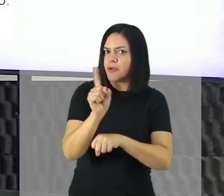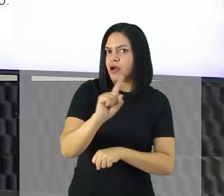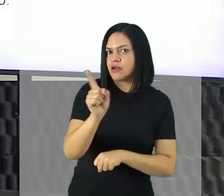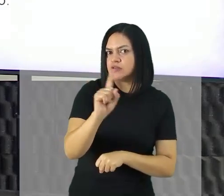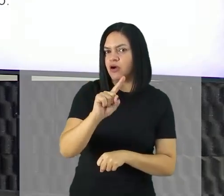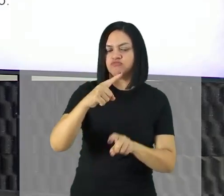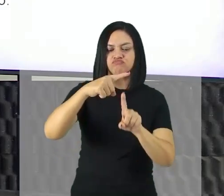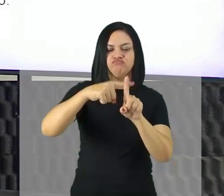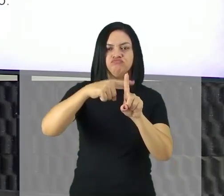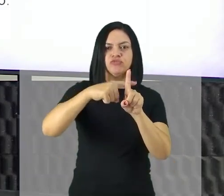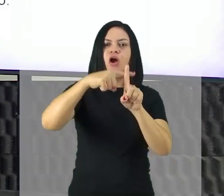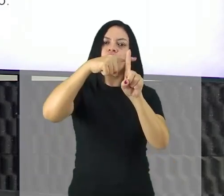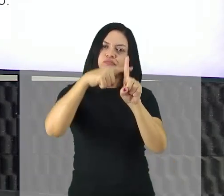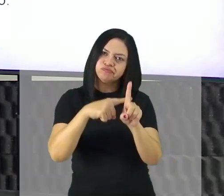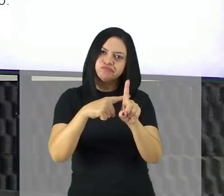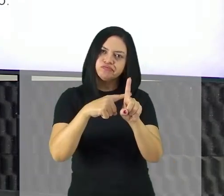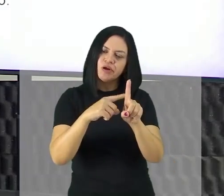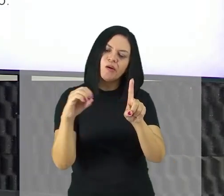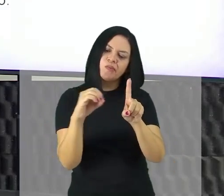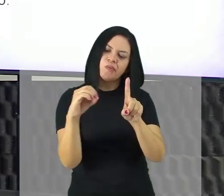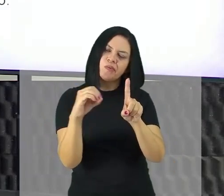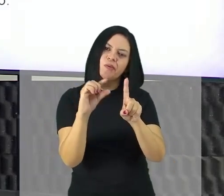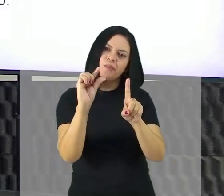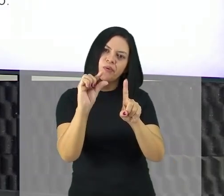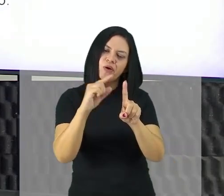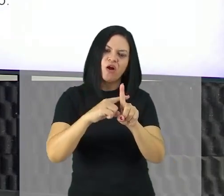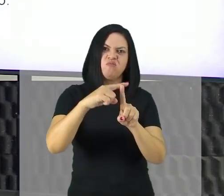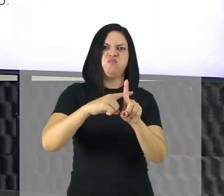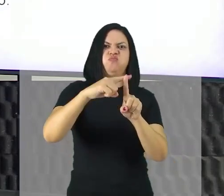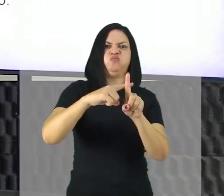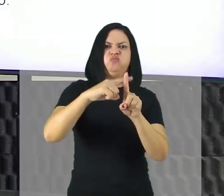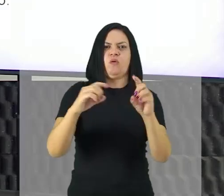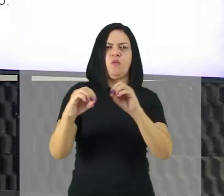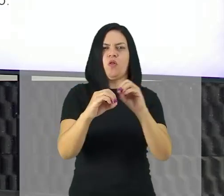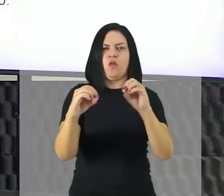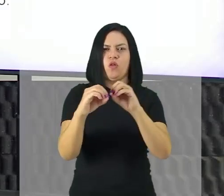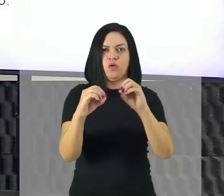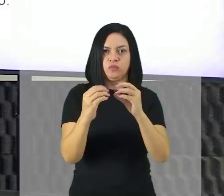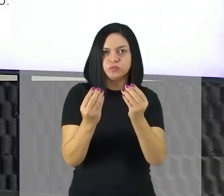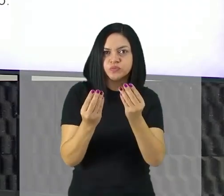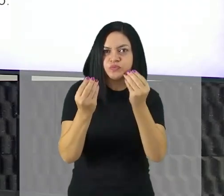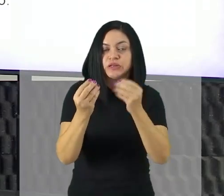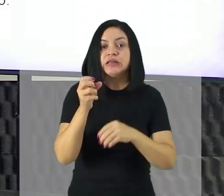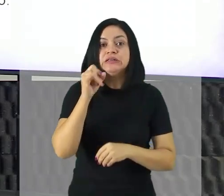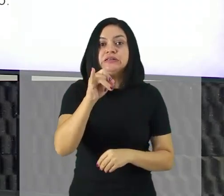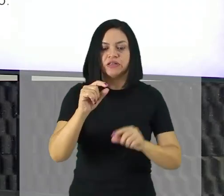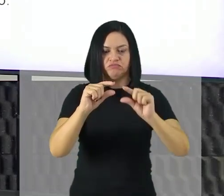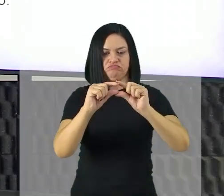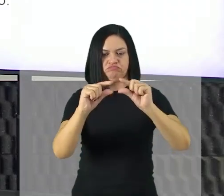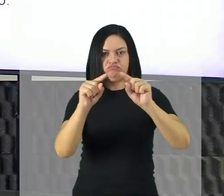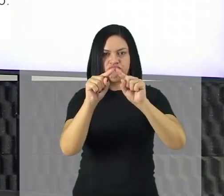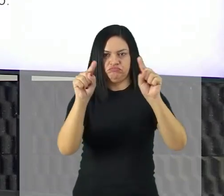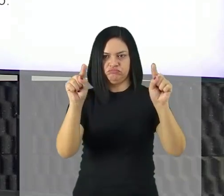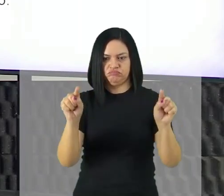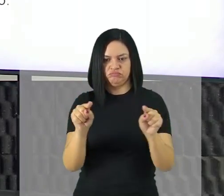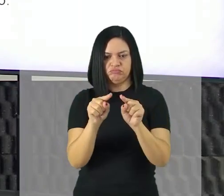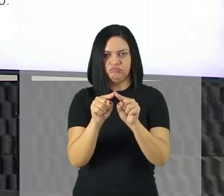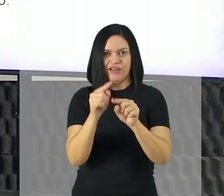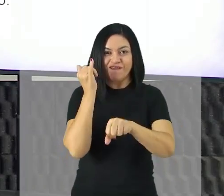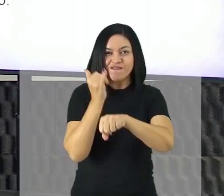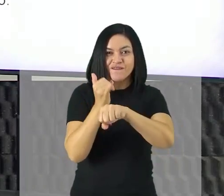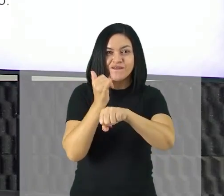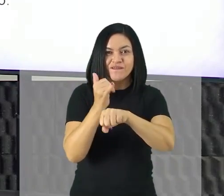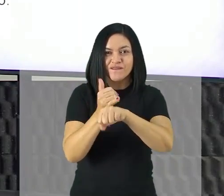baixa, vibra pouco. Temperatura alta, vibra muito. Quando eu esquento essa barra de ferro,